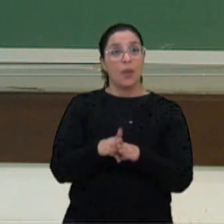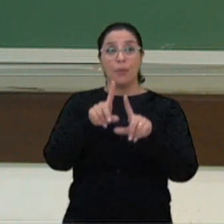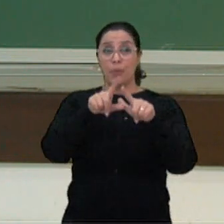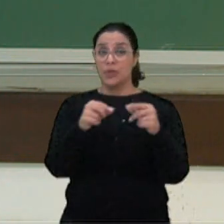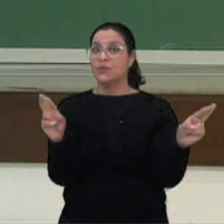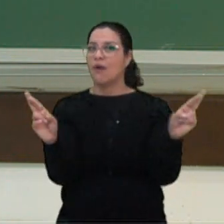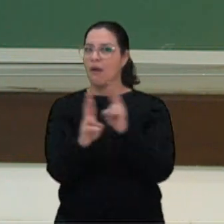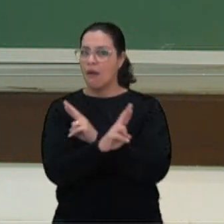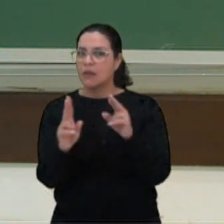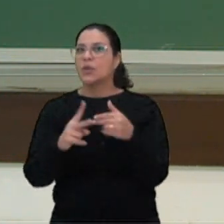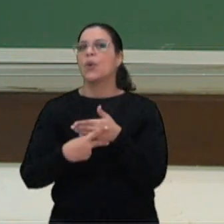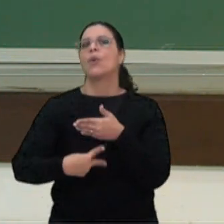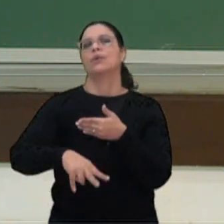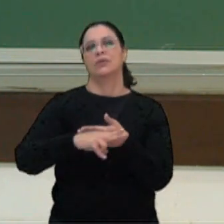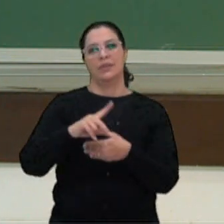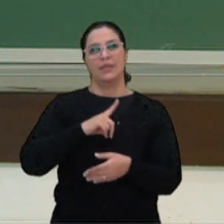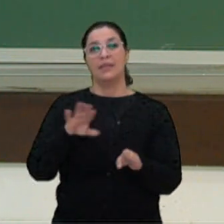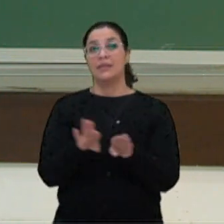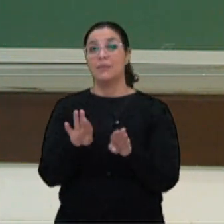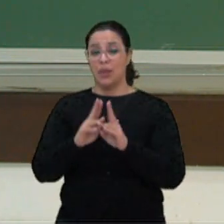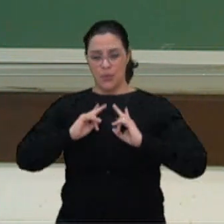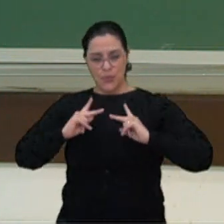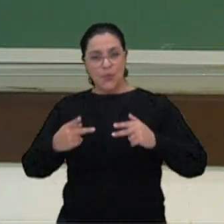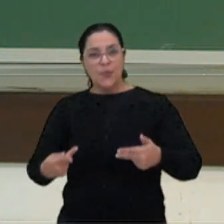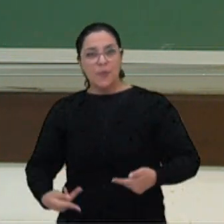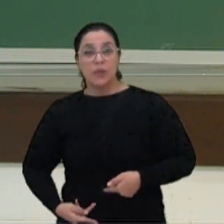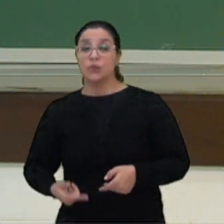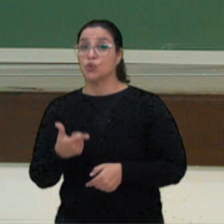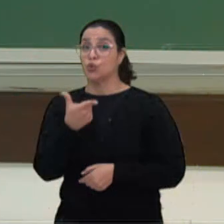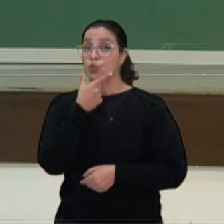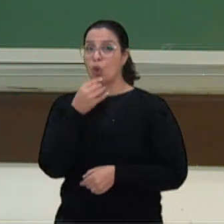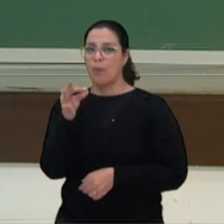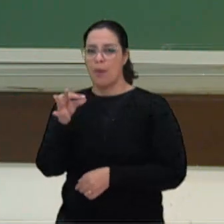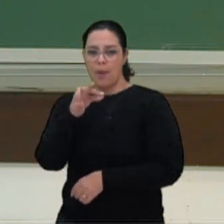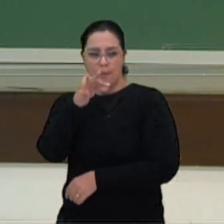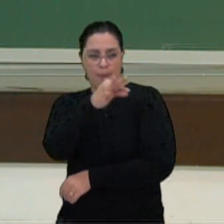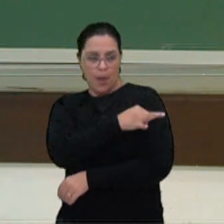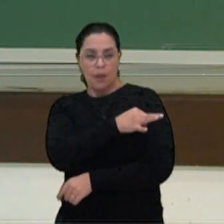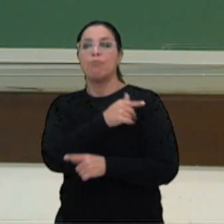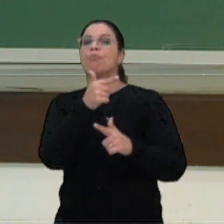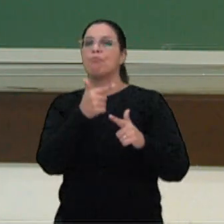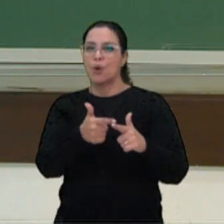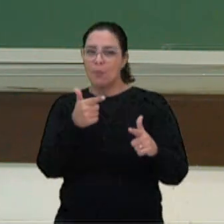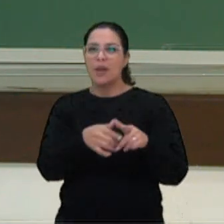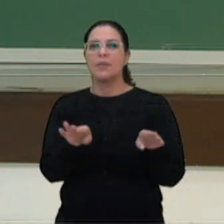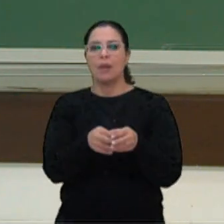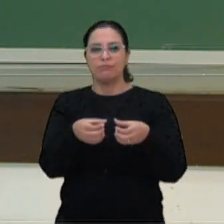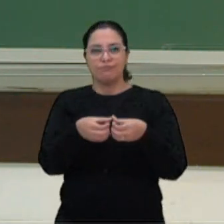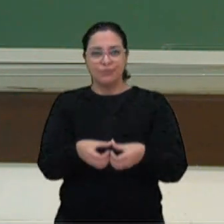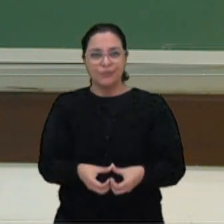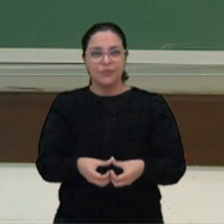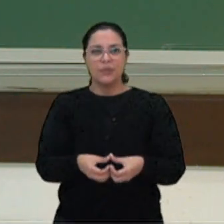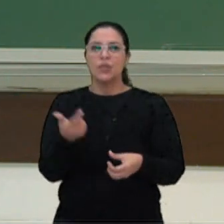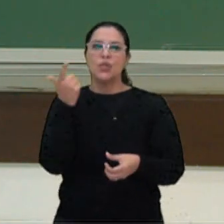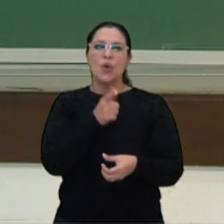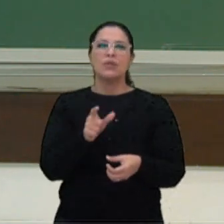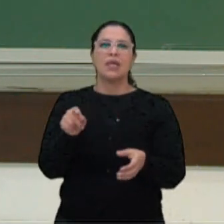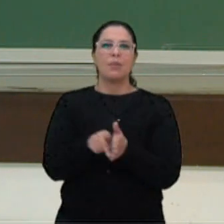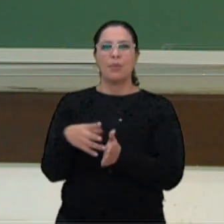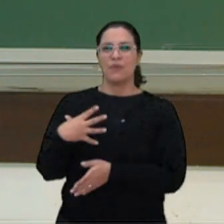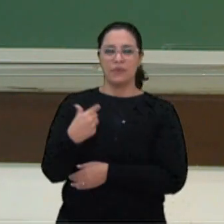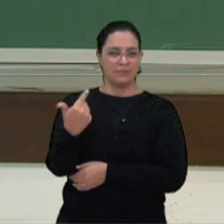ter consequências também para os seres humanos. Então, homens contaminados também podem ter problema com fertilidade, com produção de